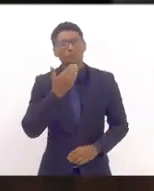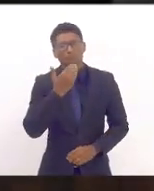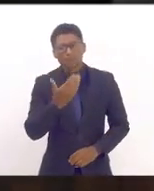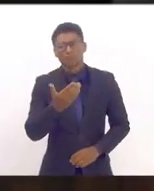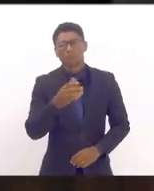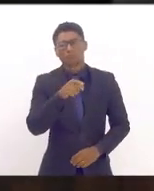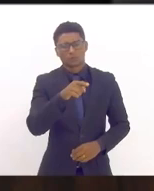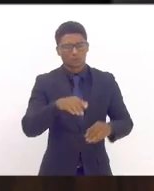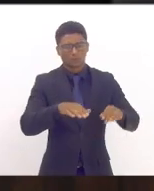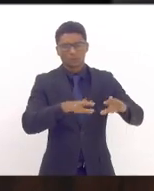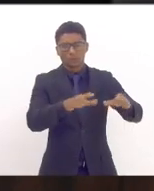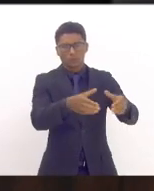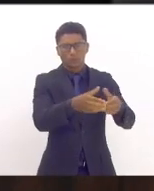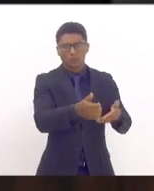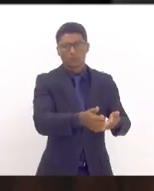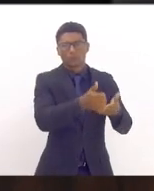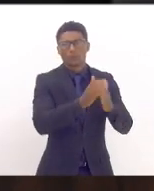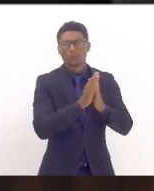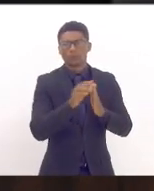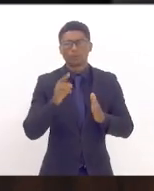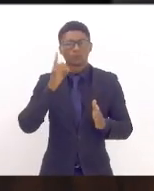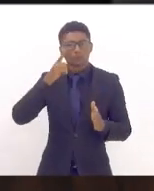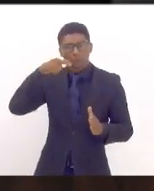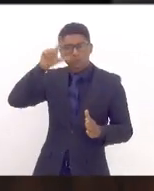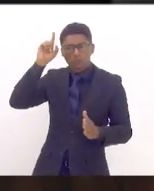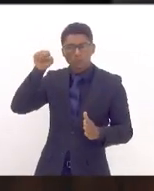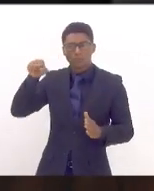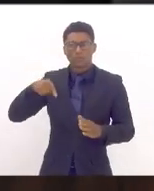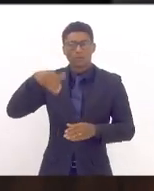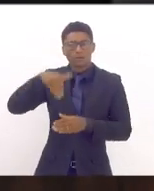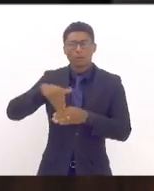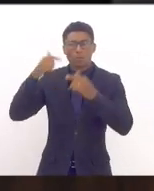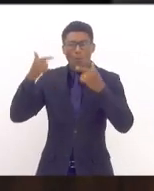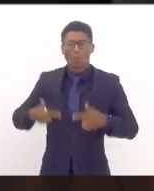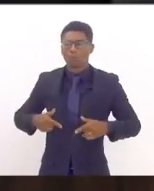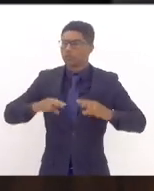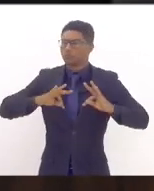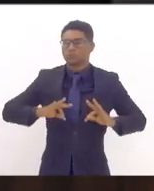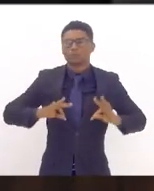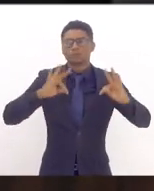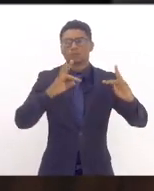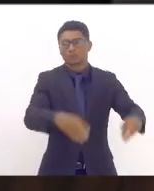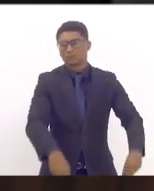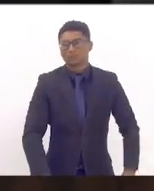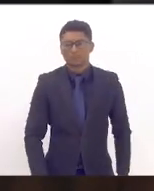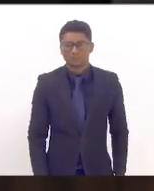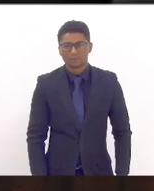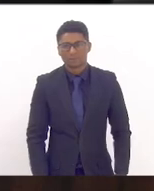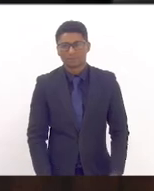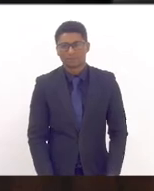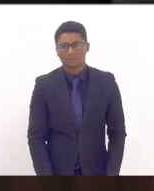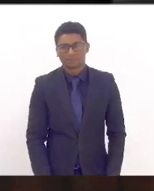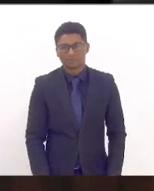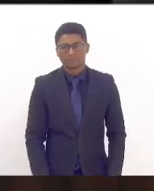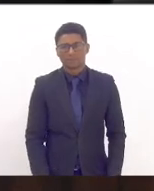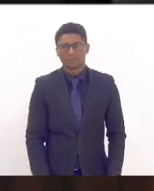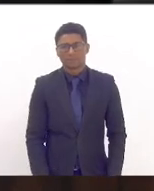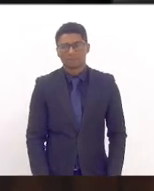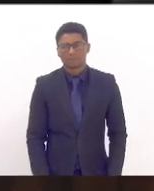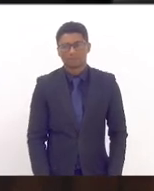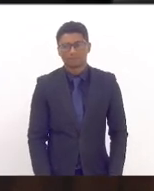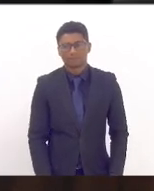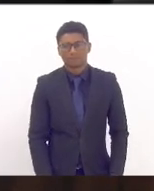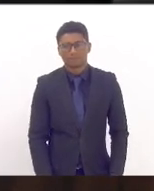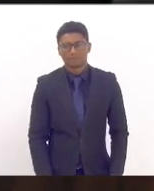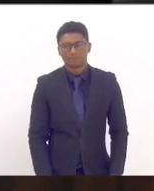deputado Luís abstenção deputado Luís é o novo do final